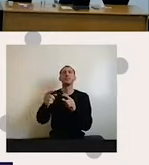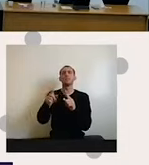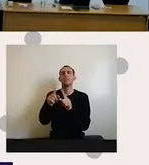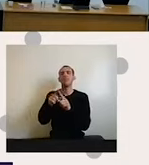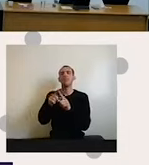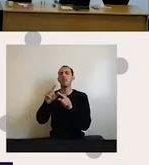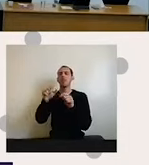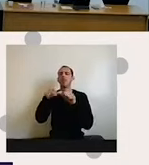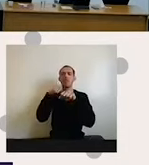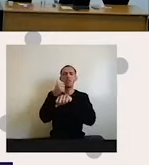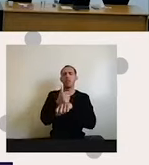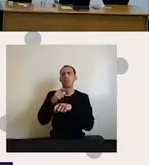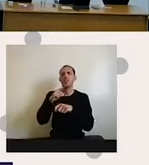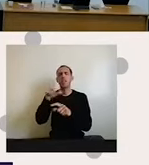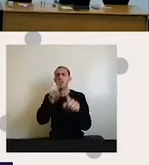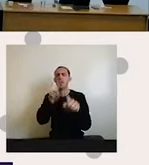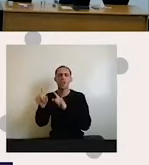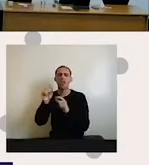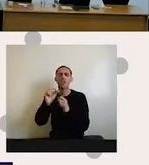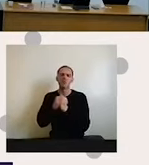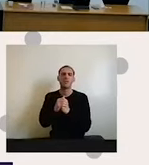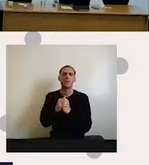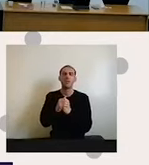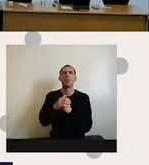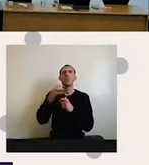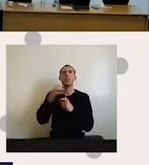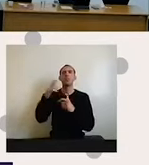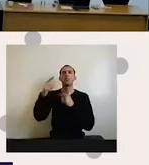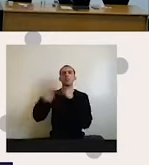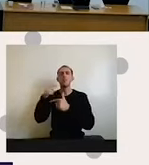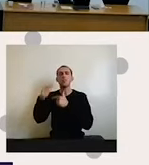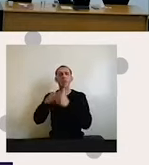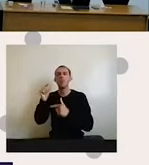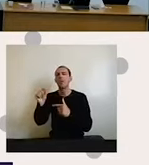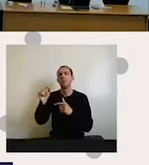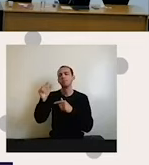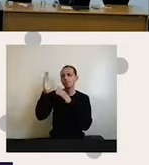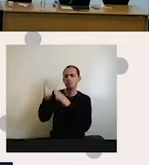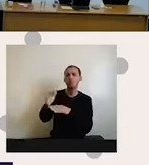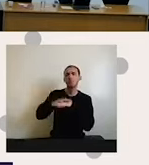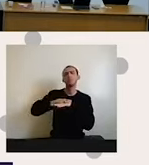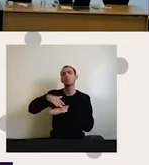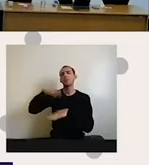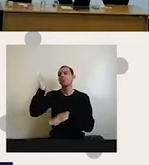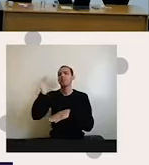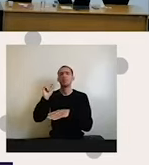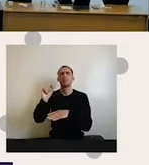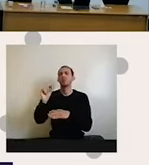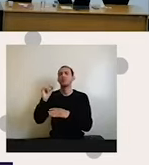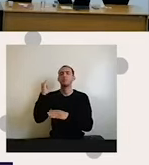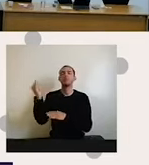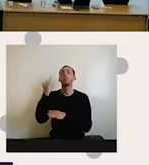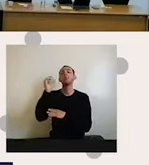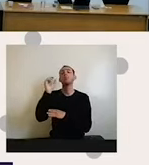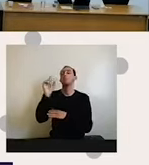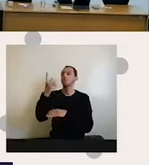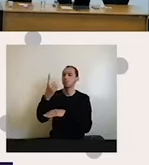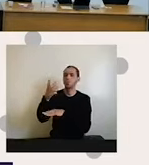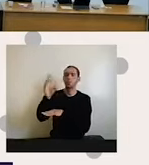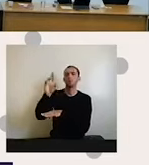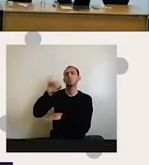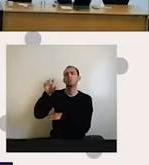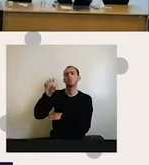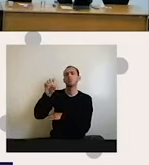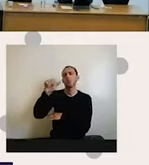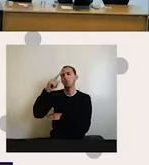Dr. João já pontuou, o preenchimento da CAT, justamente para ver as partes do corpo atingidas, né? Em se tratando das patologias